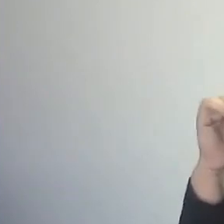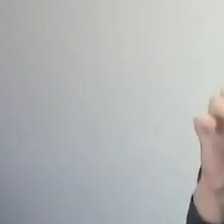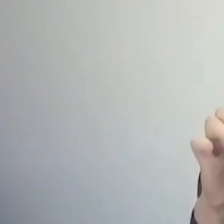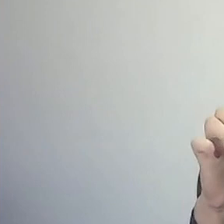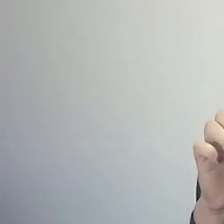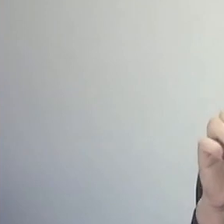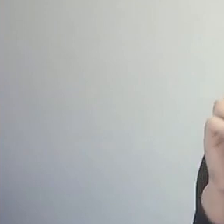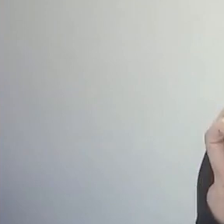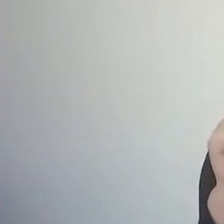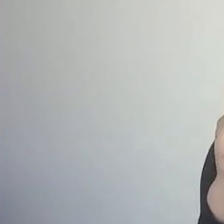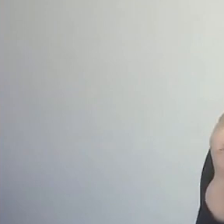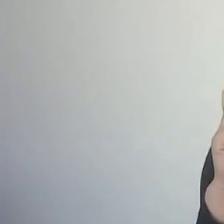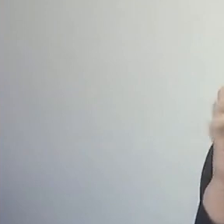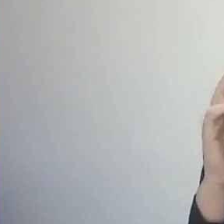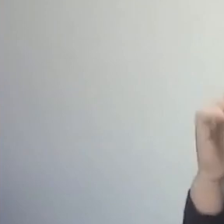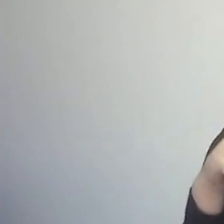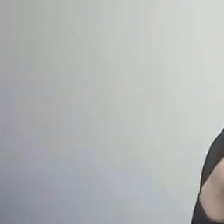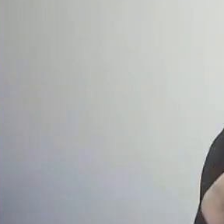Essa... Boa!